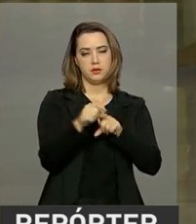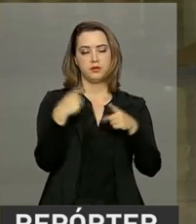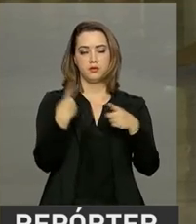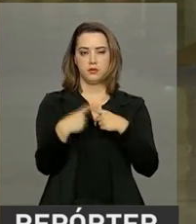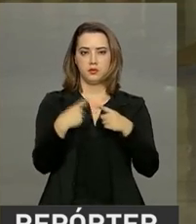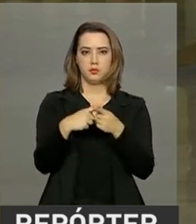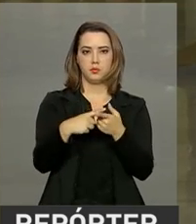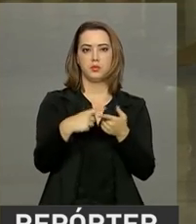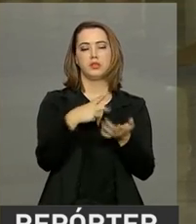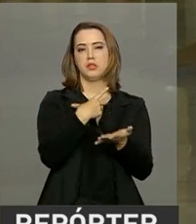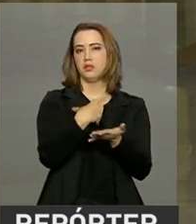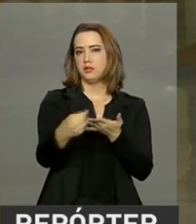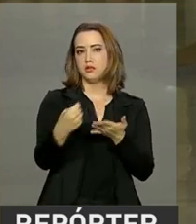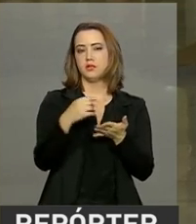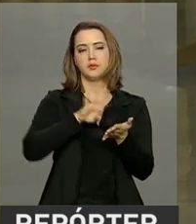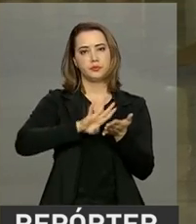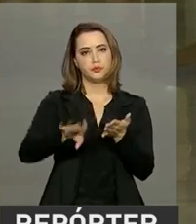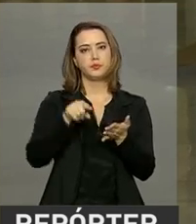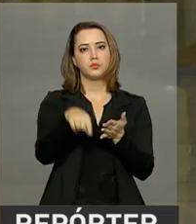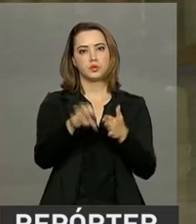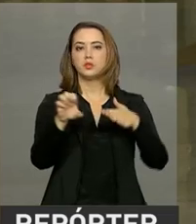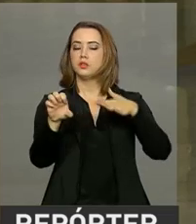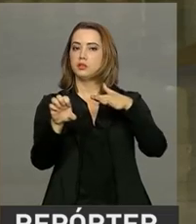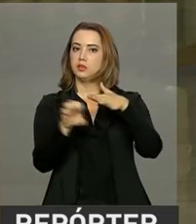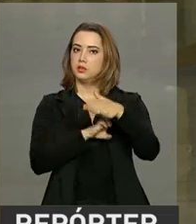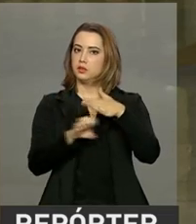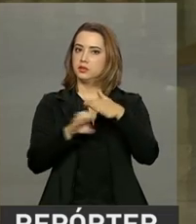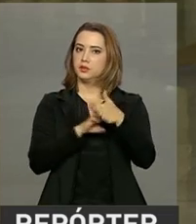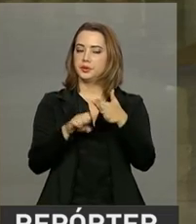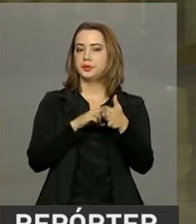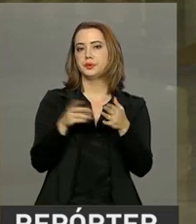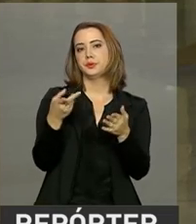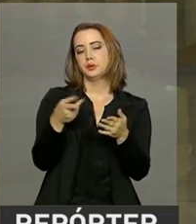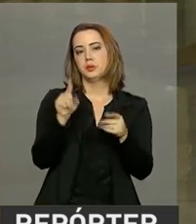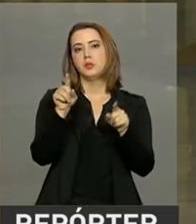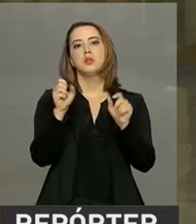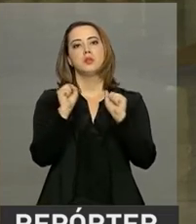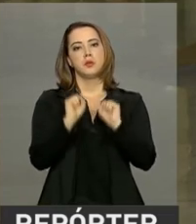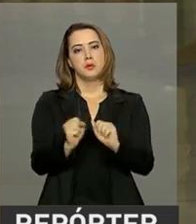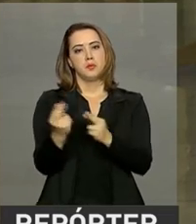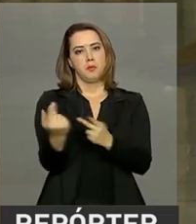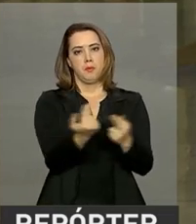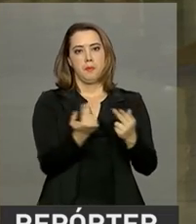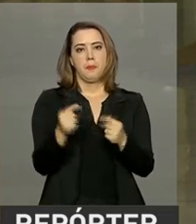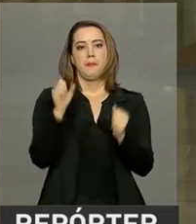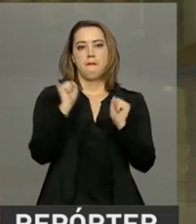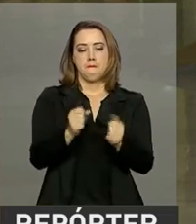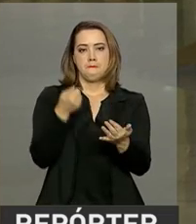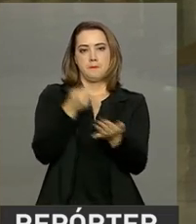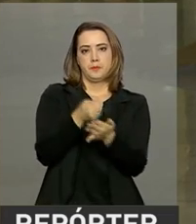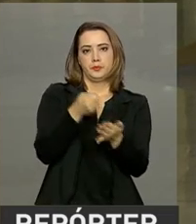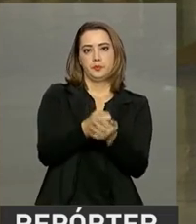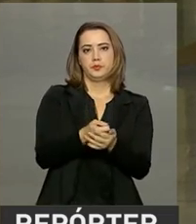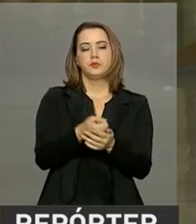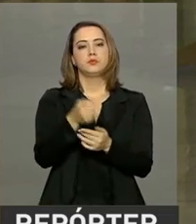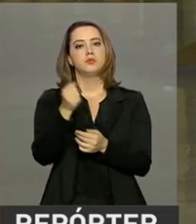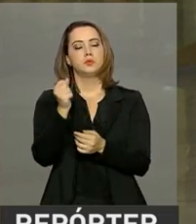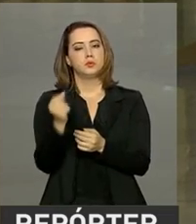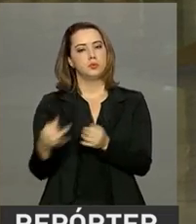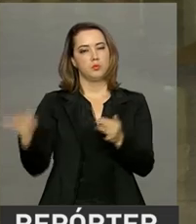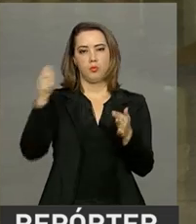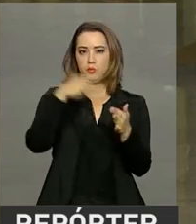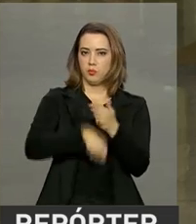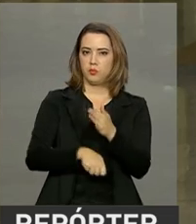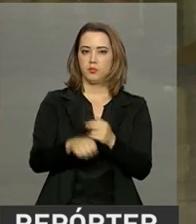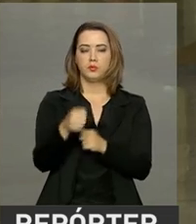condição de filantrópicas e passassem a ser empresas comuns poderiam contribuir à Previdência Social segundo o governo federal